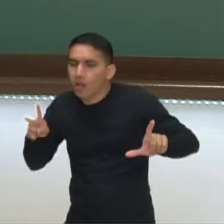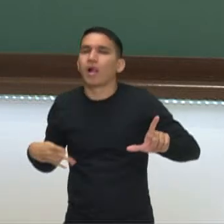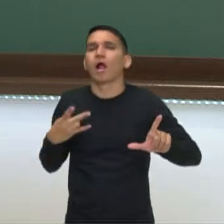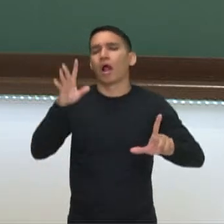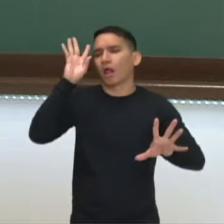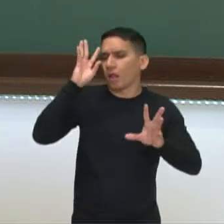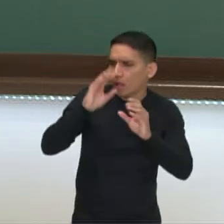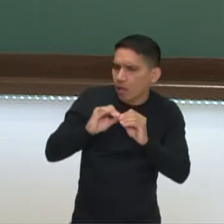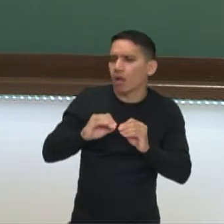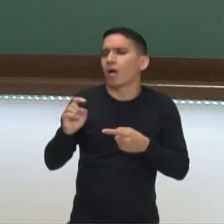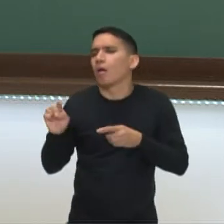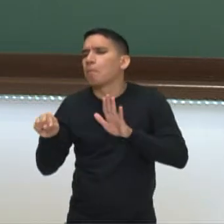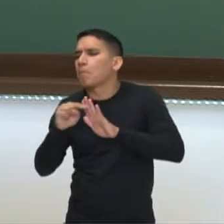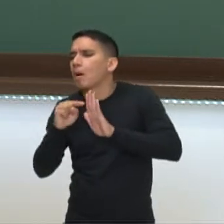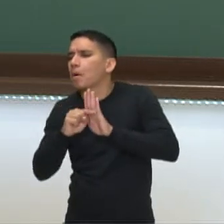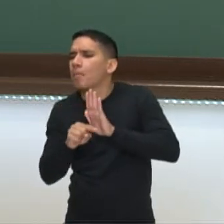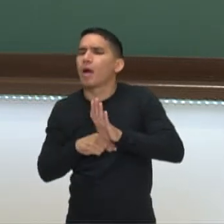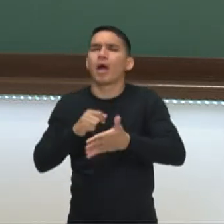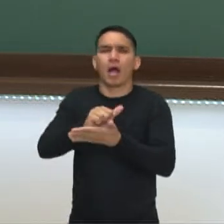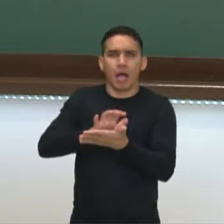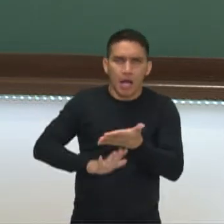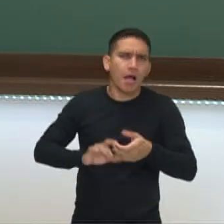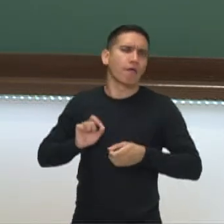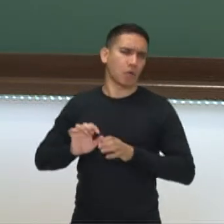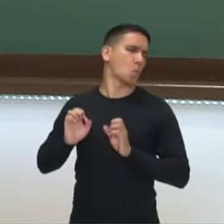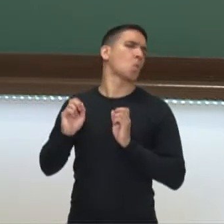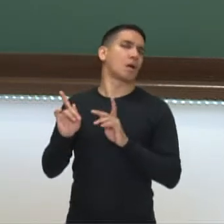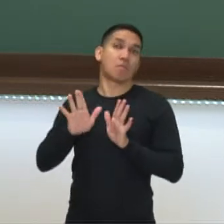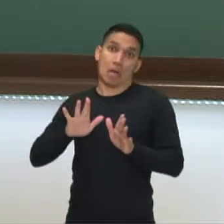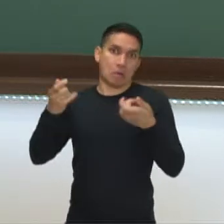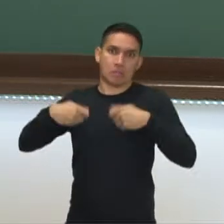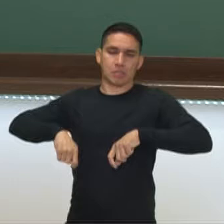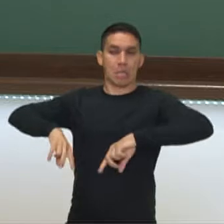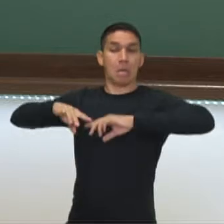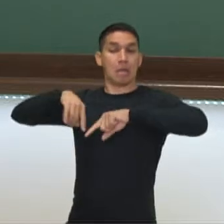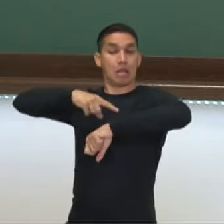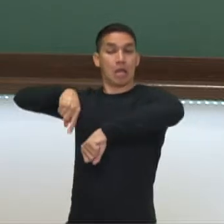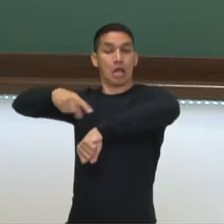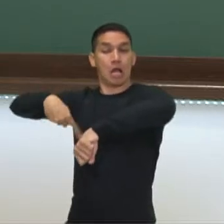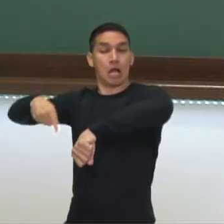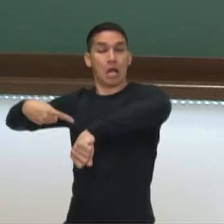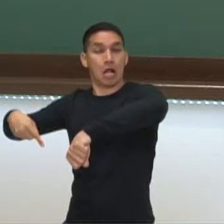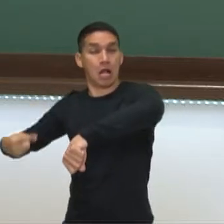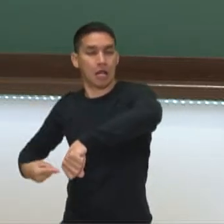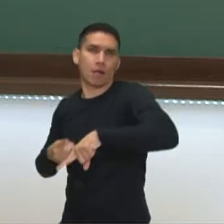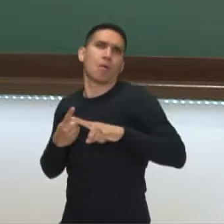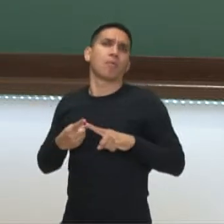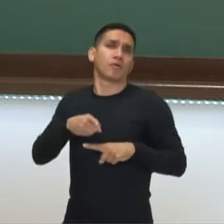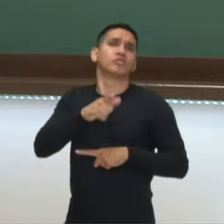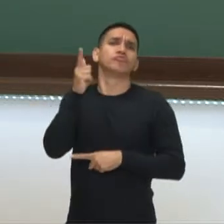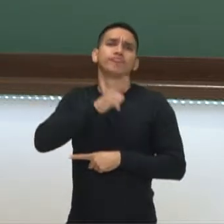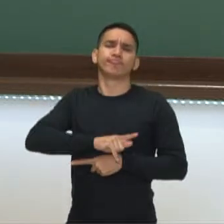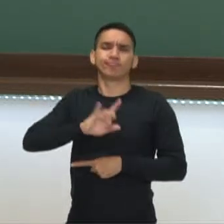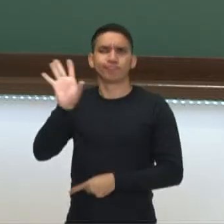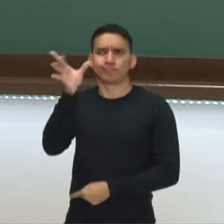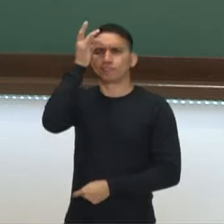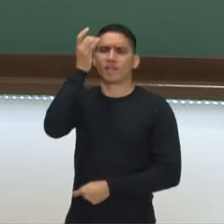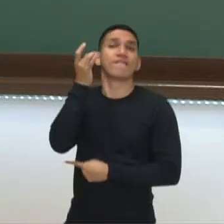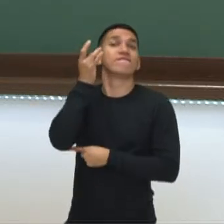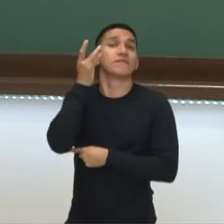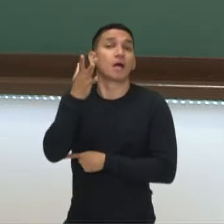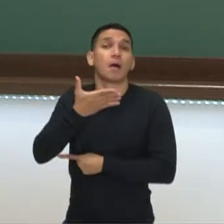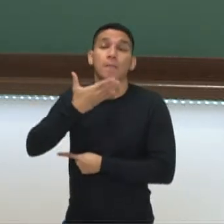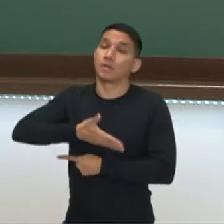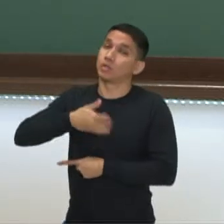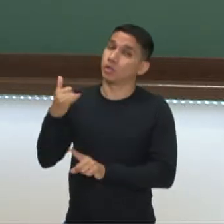principais tópicos, exercite, né? Mas não preciso dedicar um tempo muito grande porque você manda muito bem em matemática,